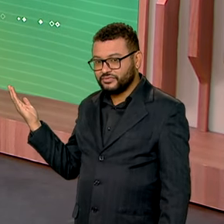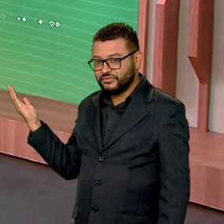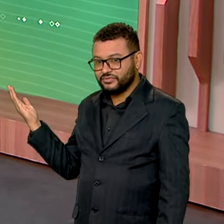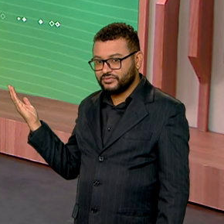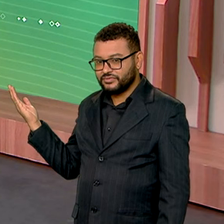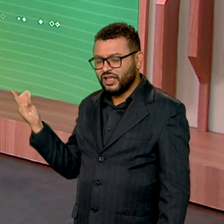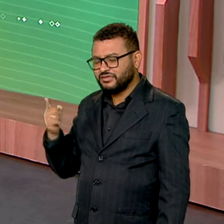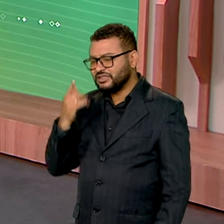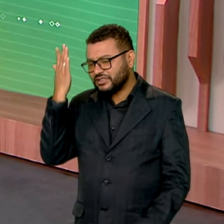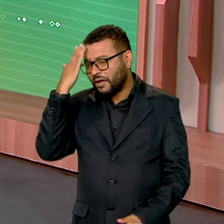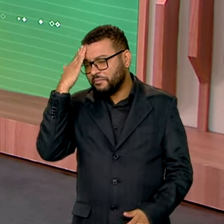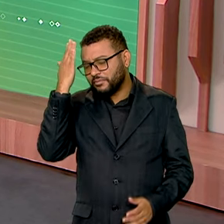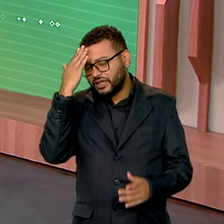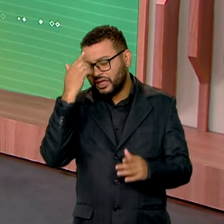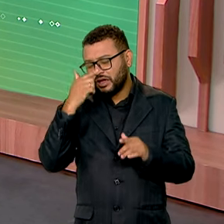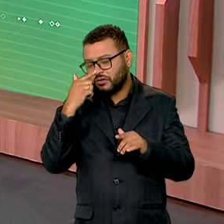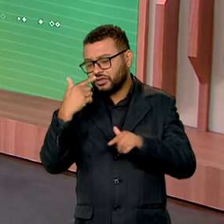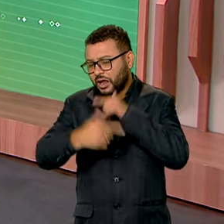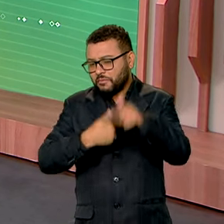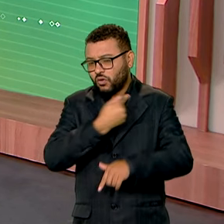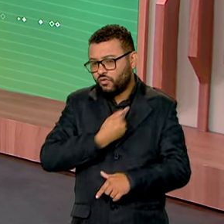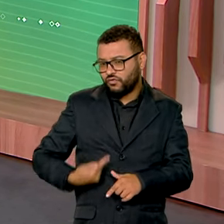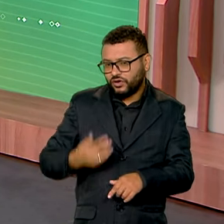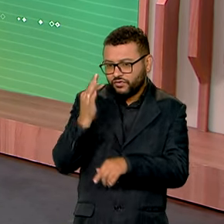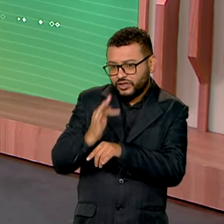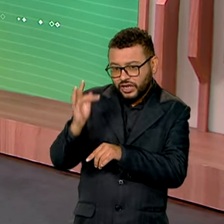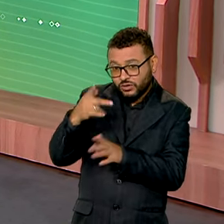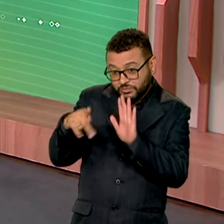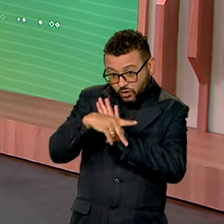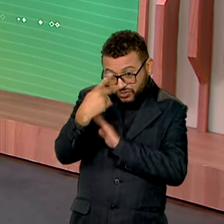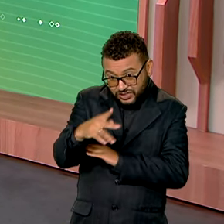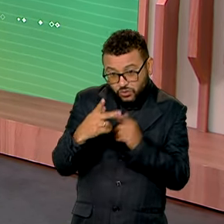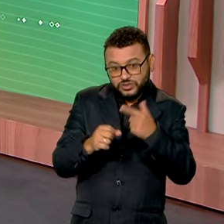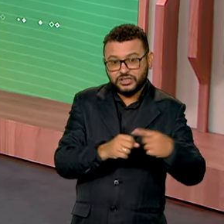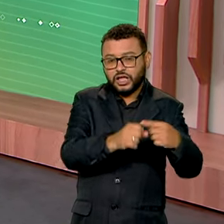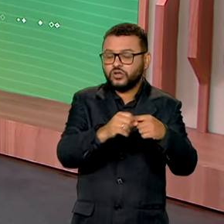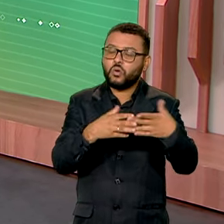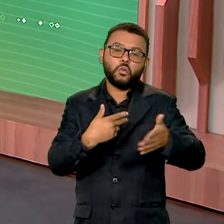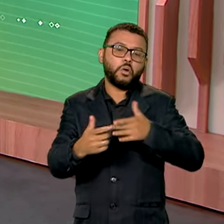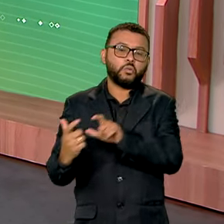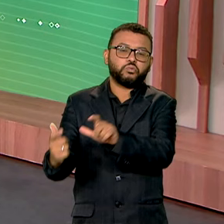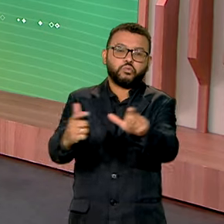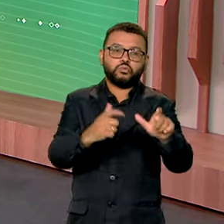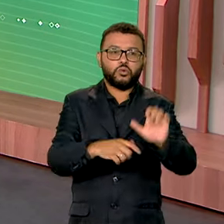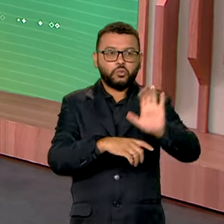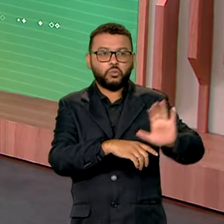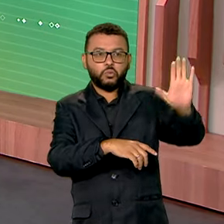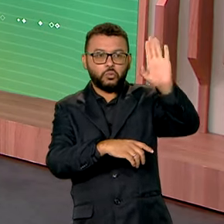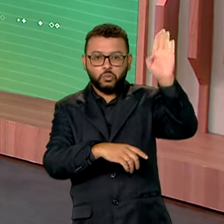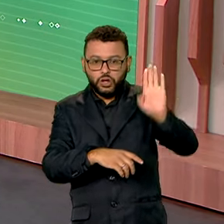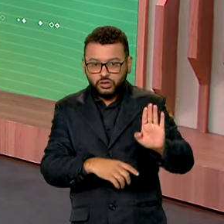gov.br/comunicabr para saber o que o governo federal está fazendo na sua cidade ou em qualquer outra localidade do seu interesse.